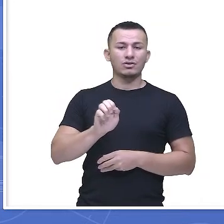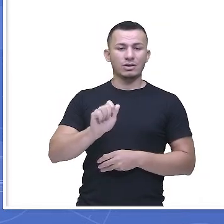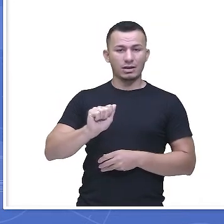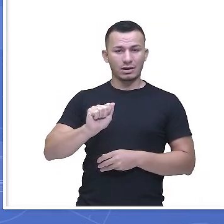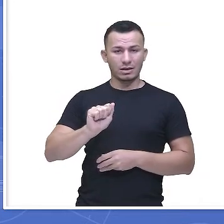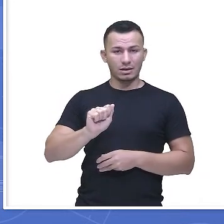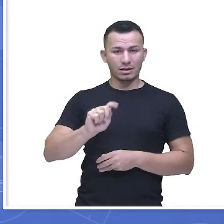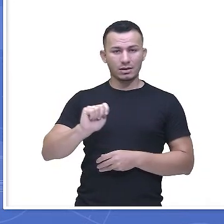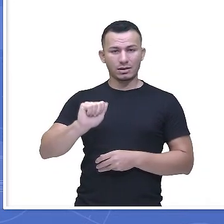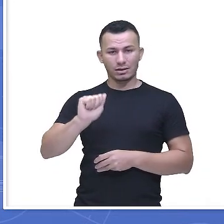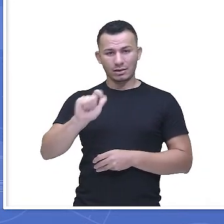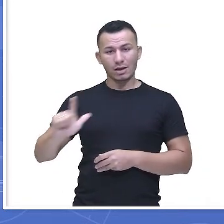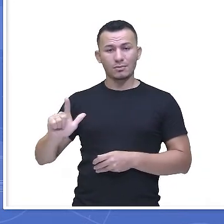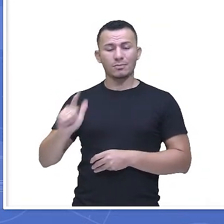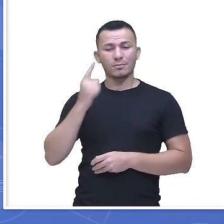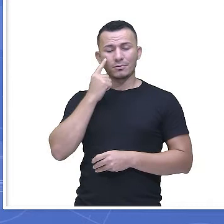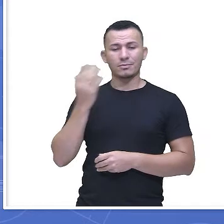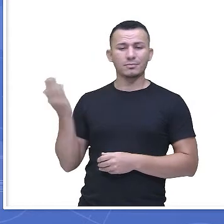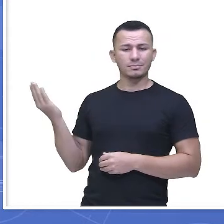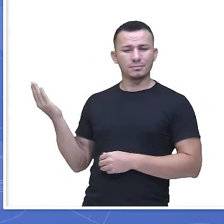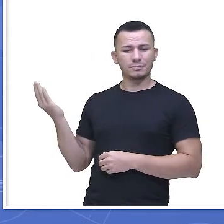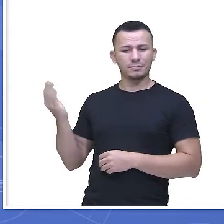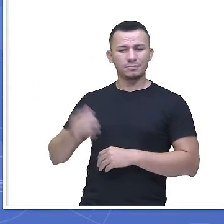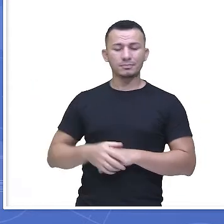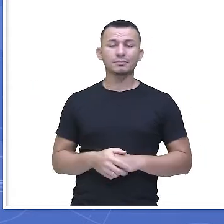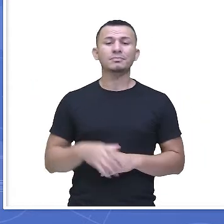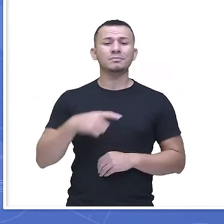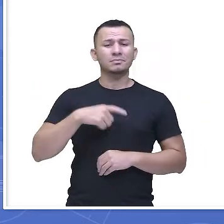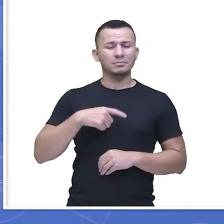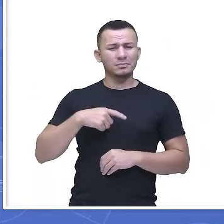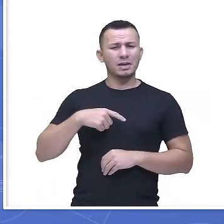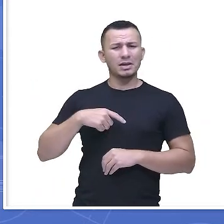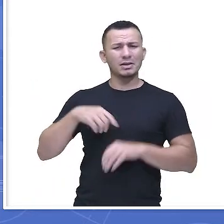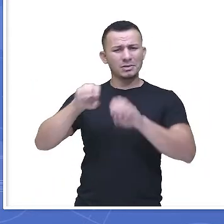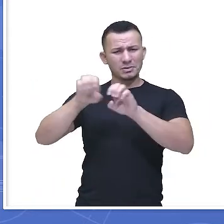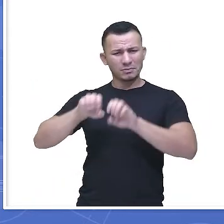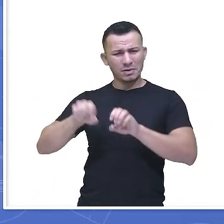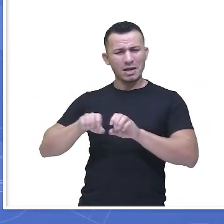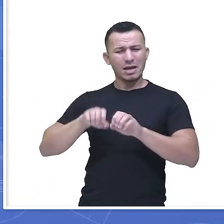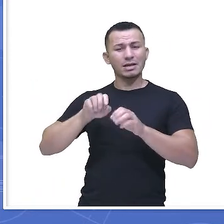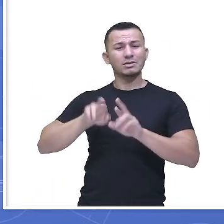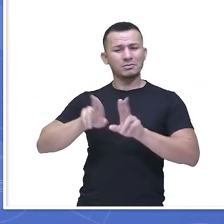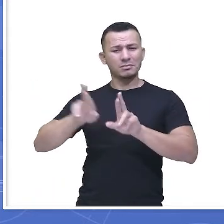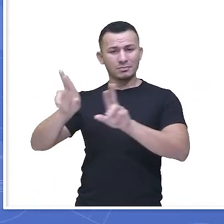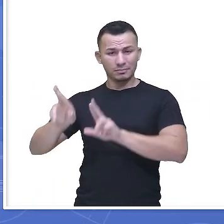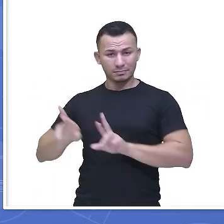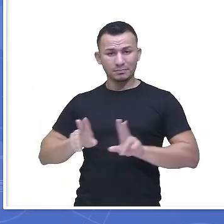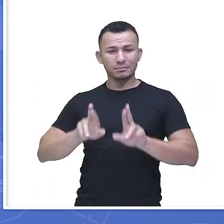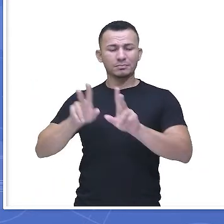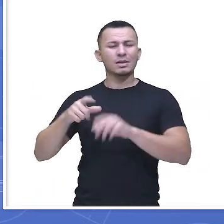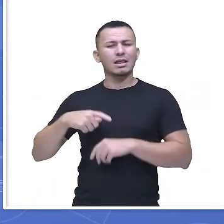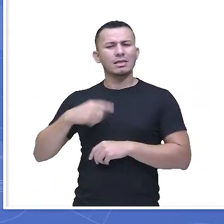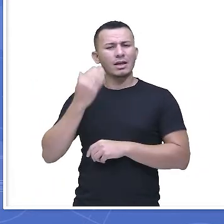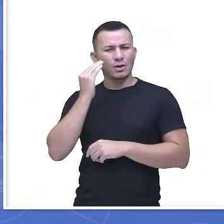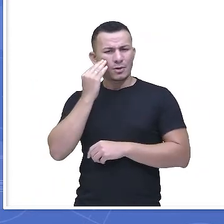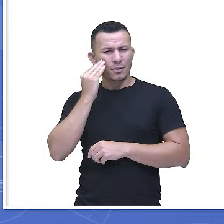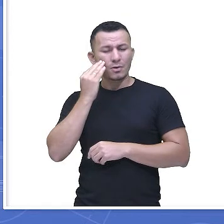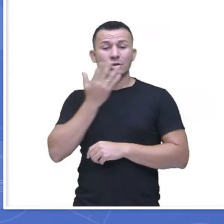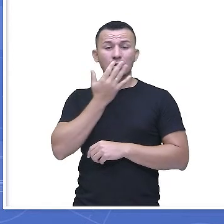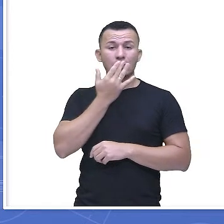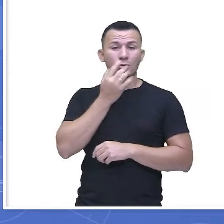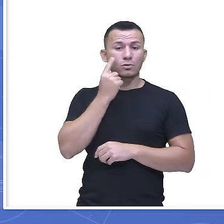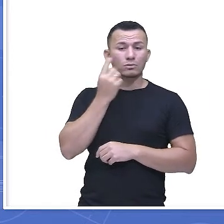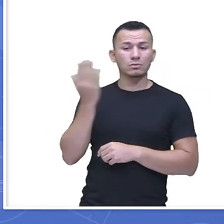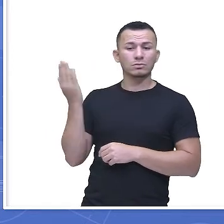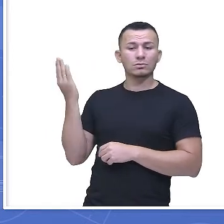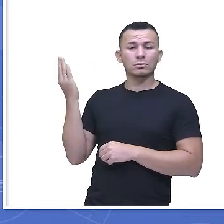você vê, olha só, das várias estruturas, você vai ter aí, mais rosadinho,